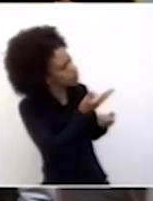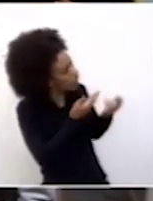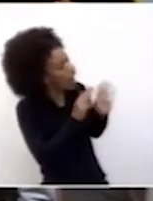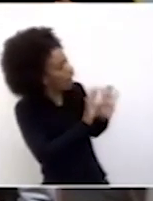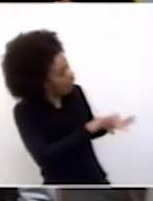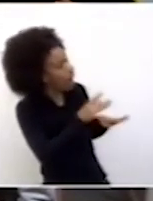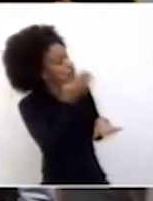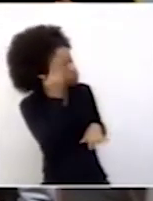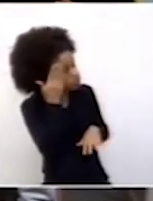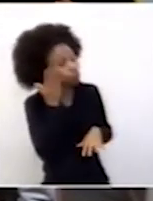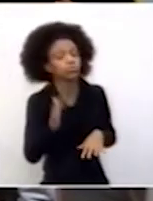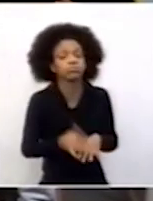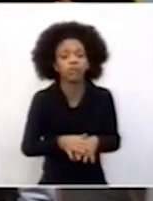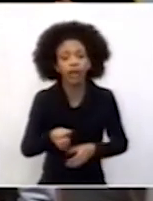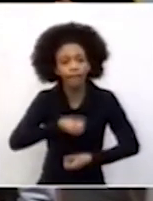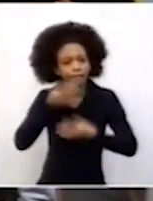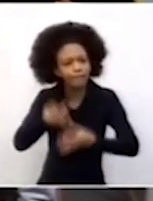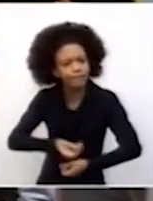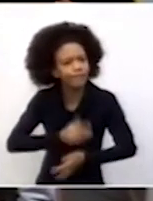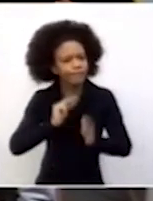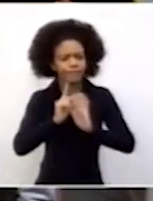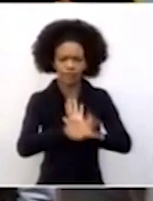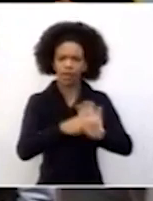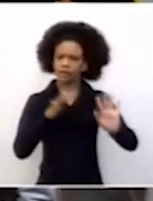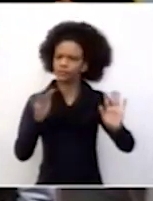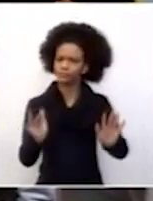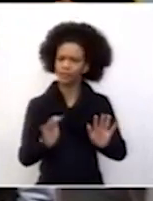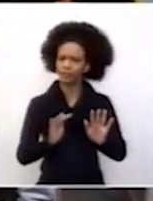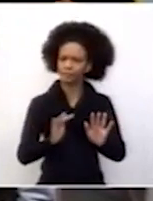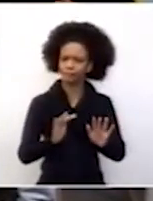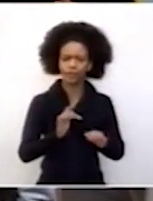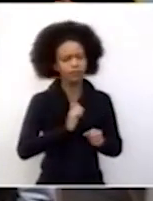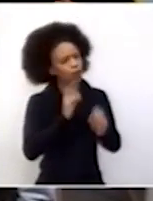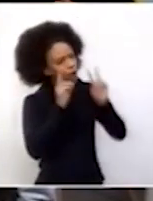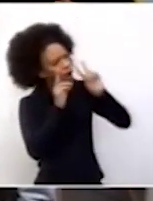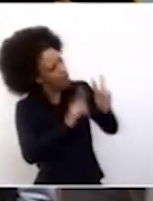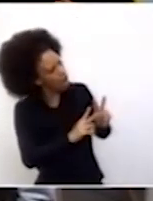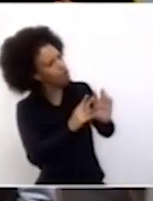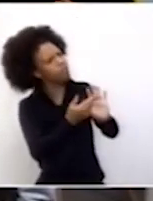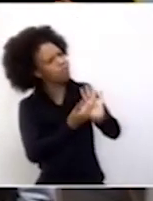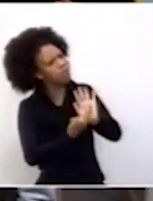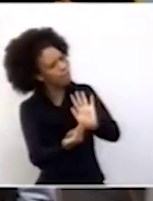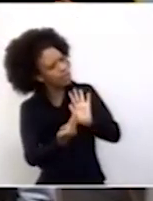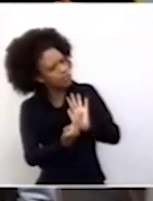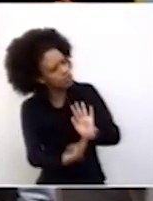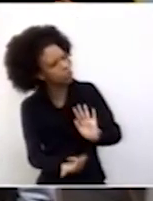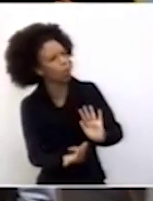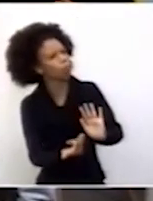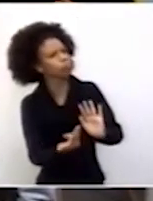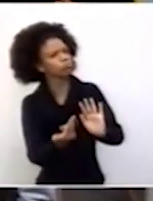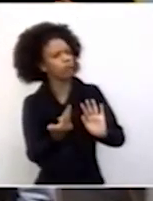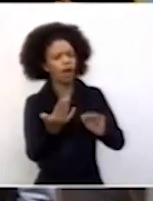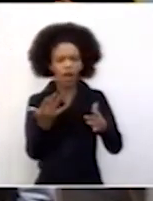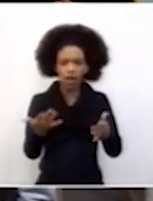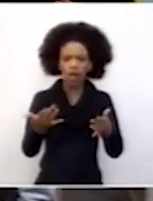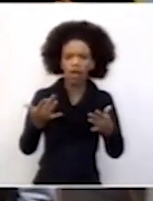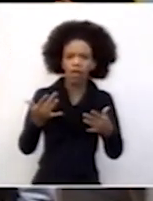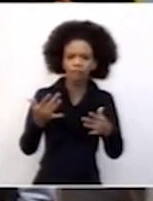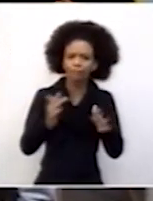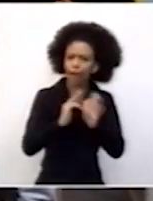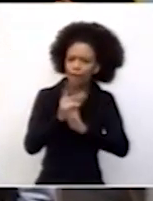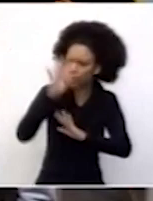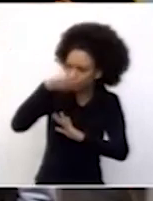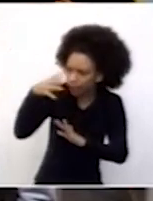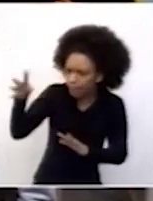tantas informações e tantos números, né, tantas representações matemáticas, né, por fórmulas, por tabelas,